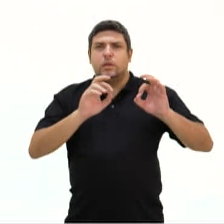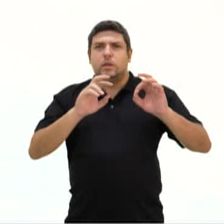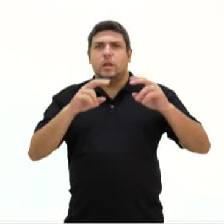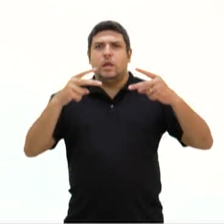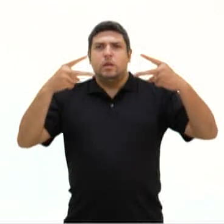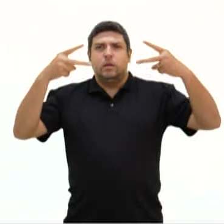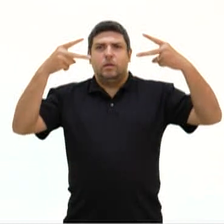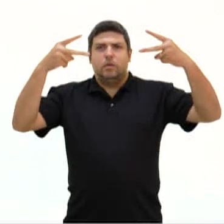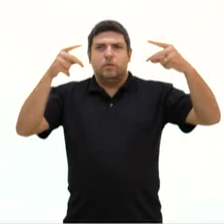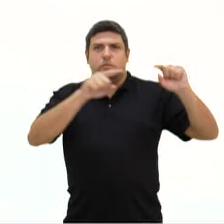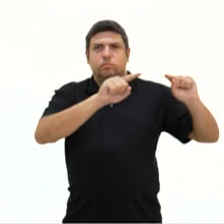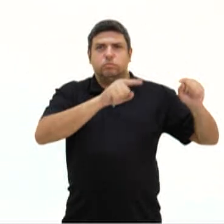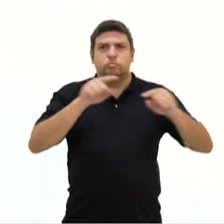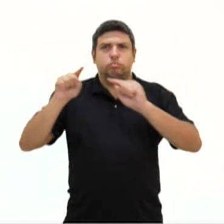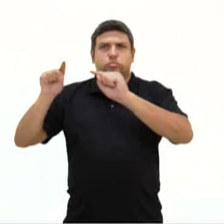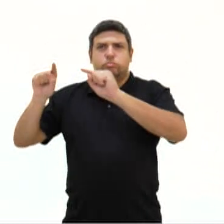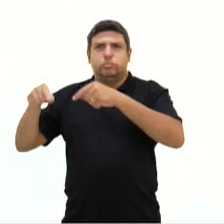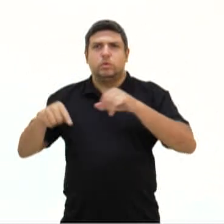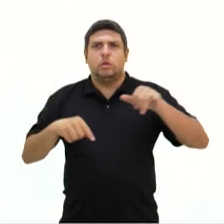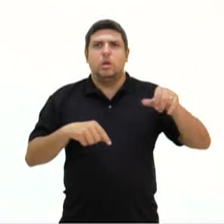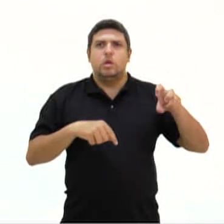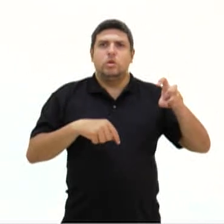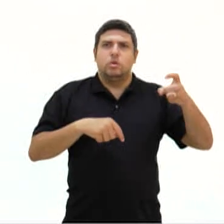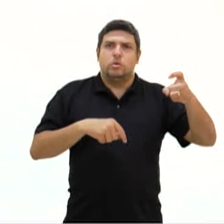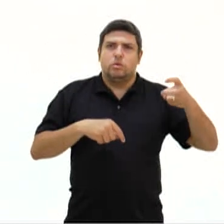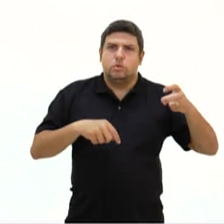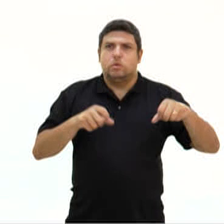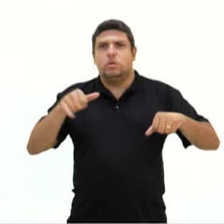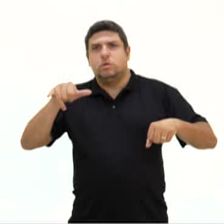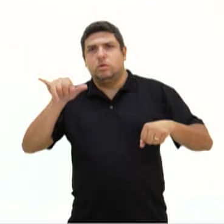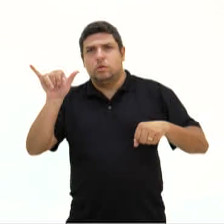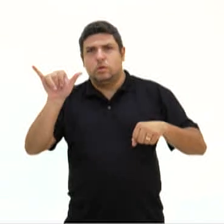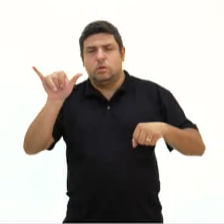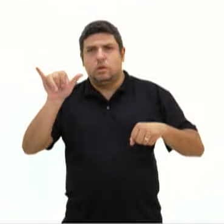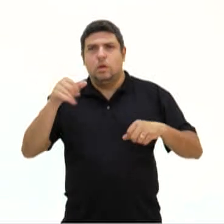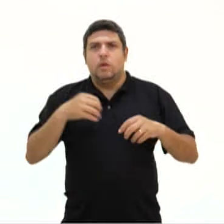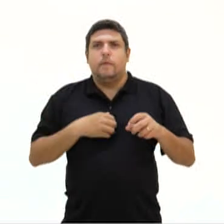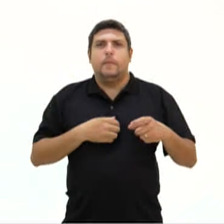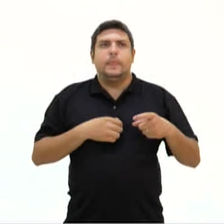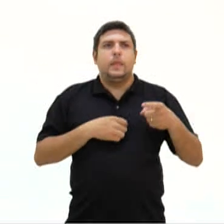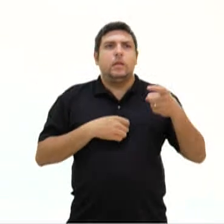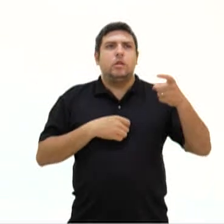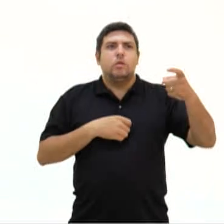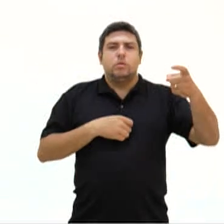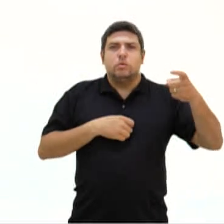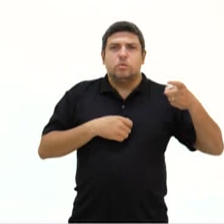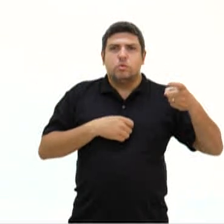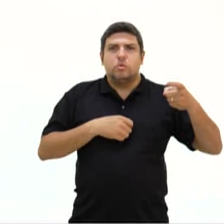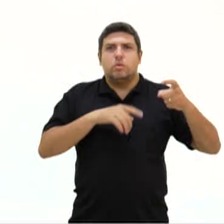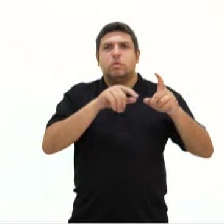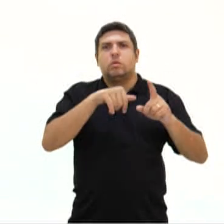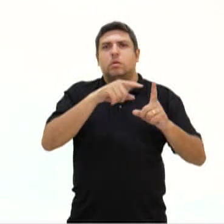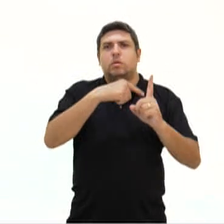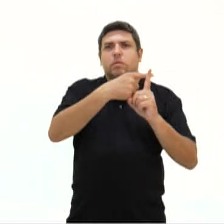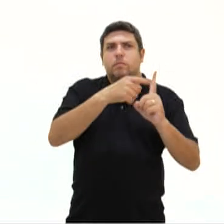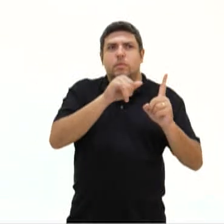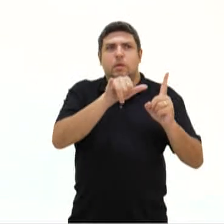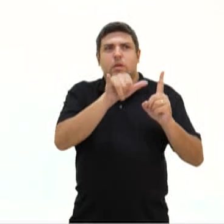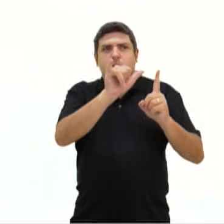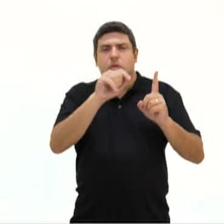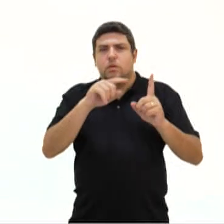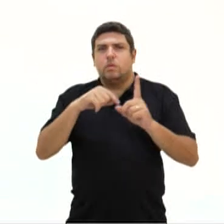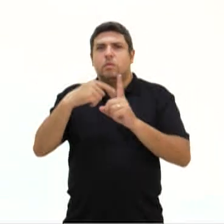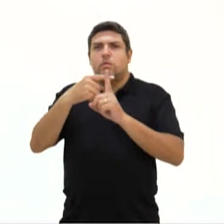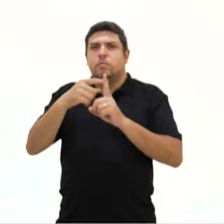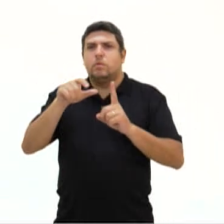Está aqui a inequação. X ao quadrado mais y ao quadrado menos 4x menos 4y mais 5 menor do